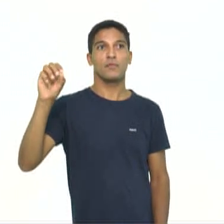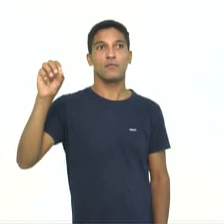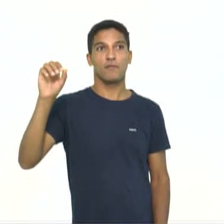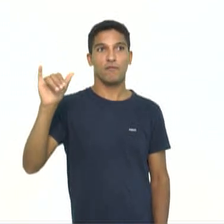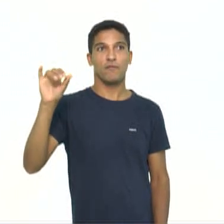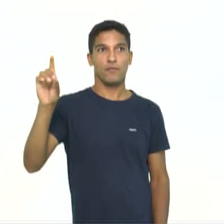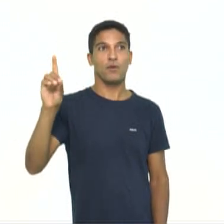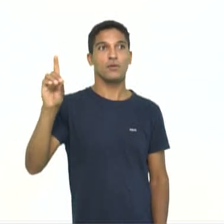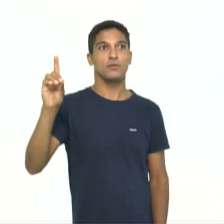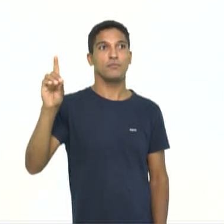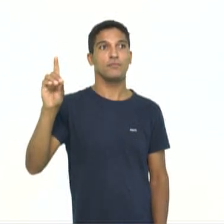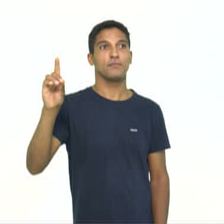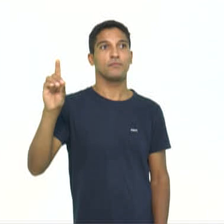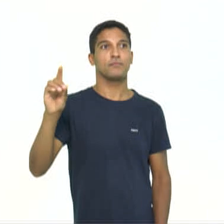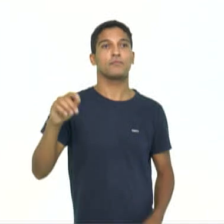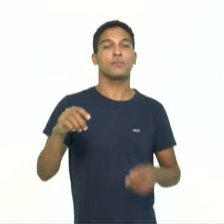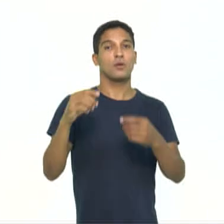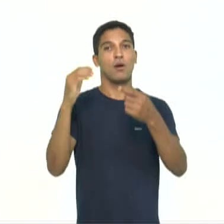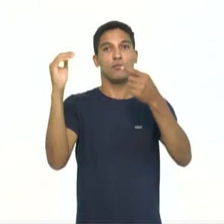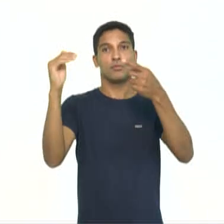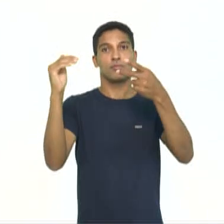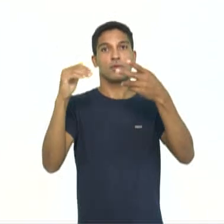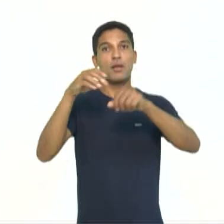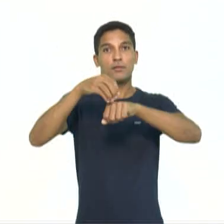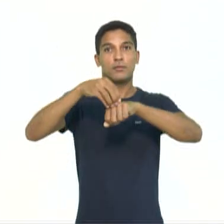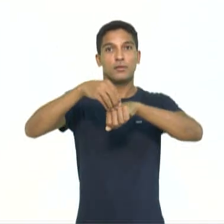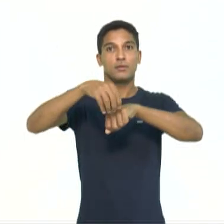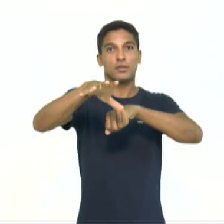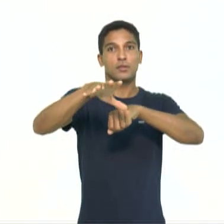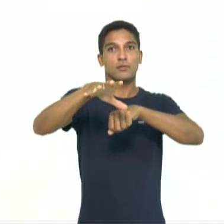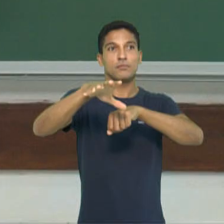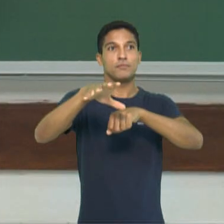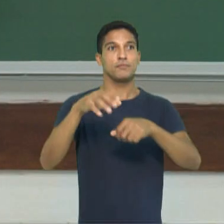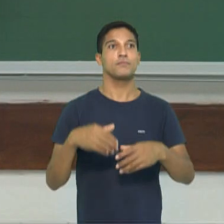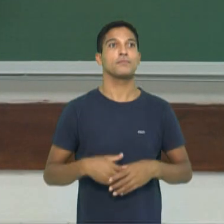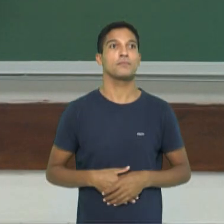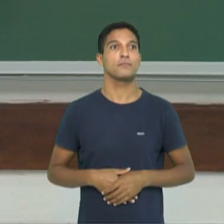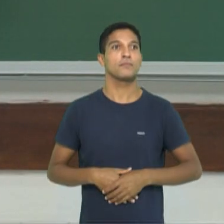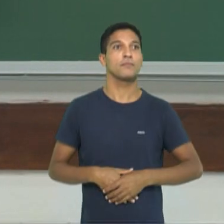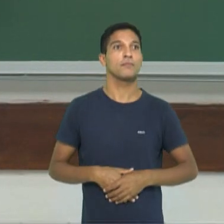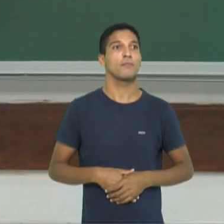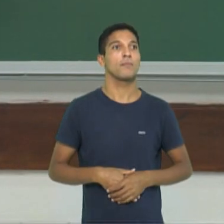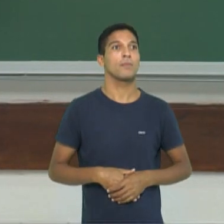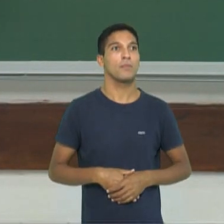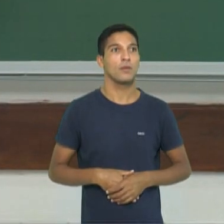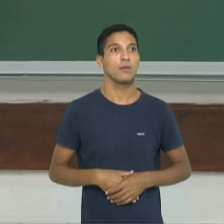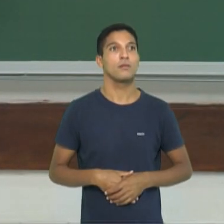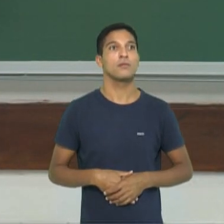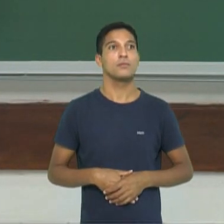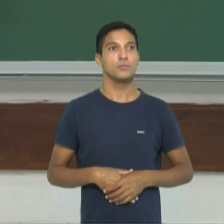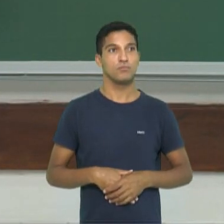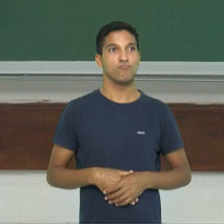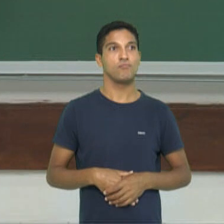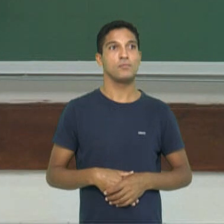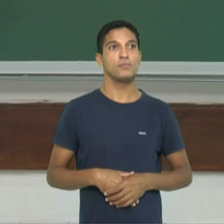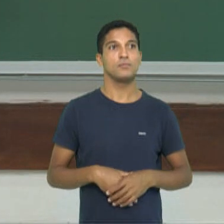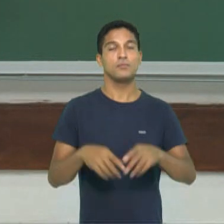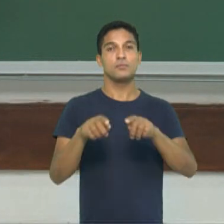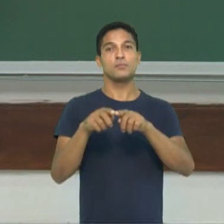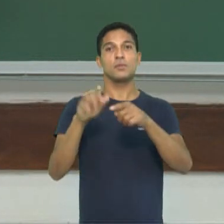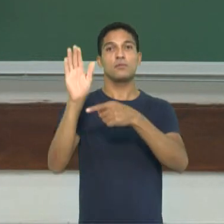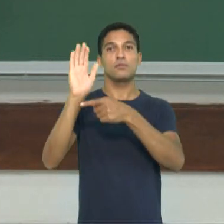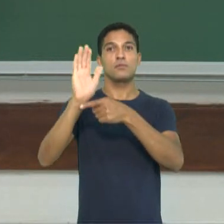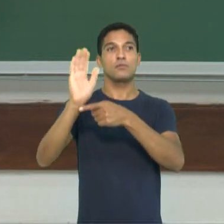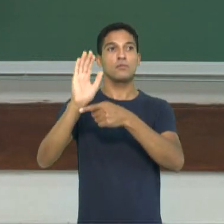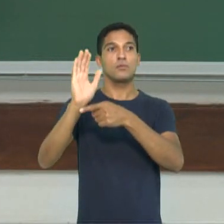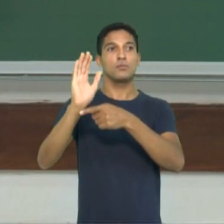Truman, de 1998, e o filme, que também é da época de Natal agora, já aproveite, o Grinch, de 2000, que